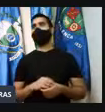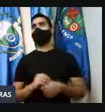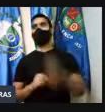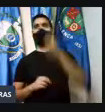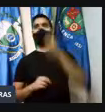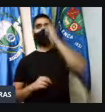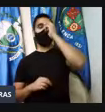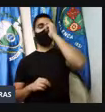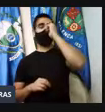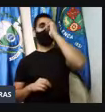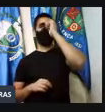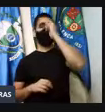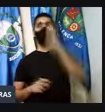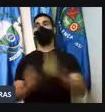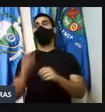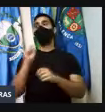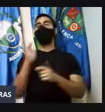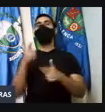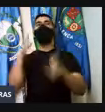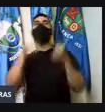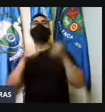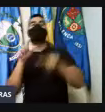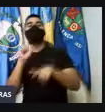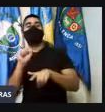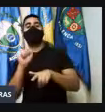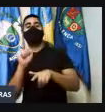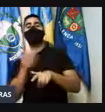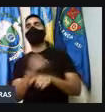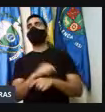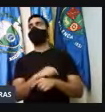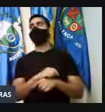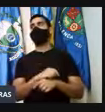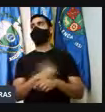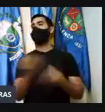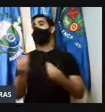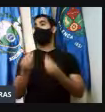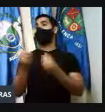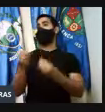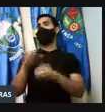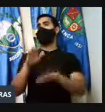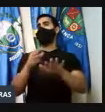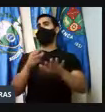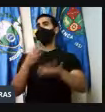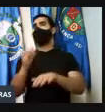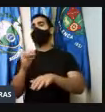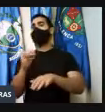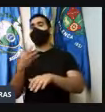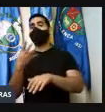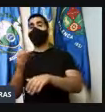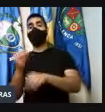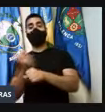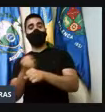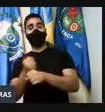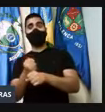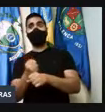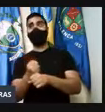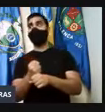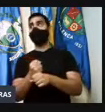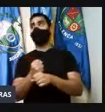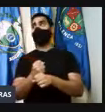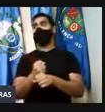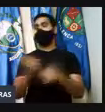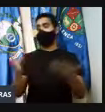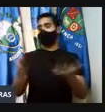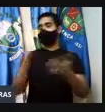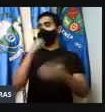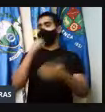privatização. E o que acontece? As concessões vão ser dadas assim de 30 a 40 anos para essa empresa. Ela vai investir,